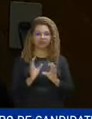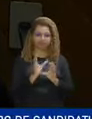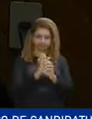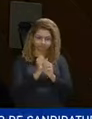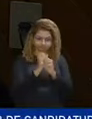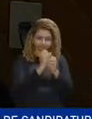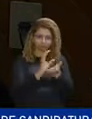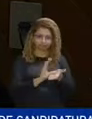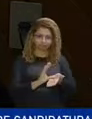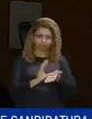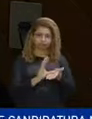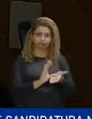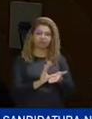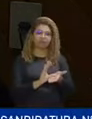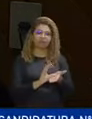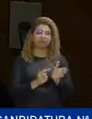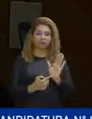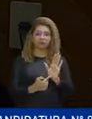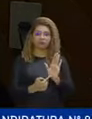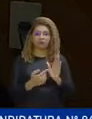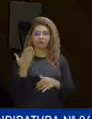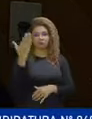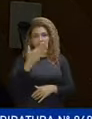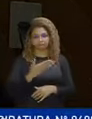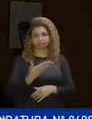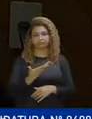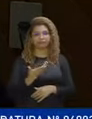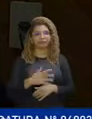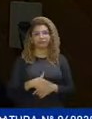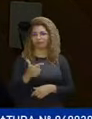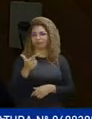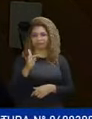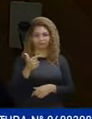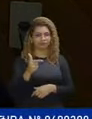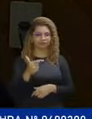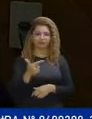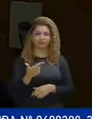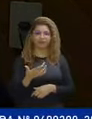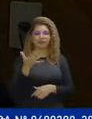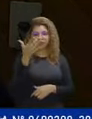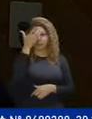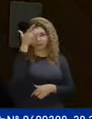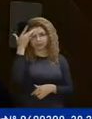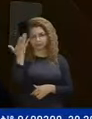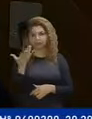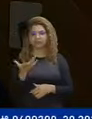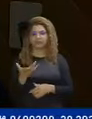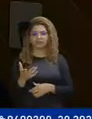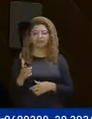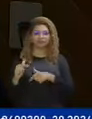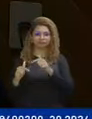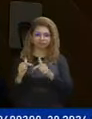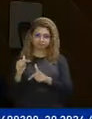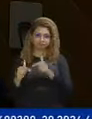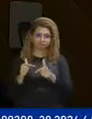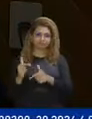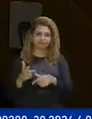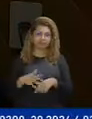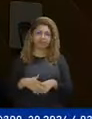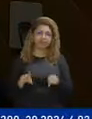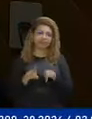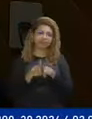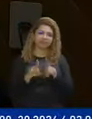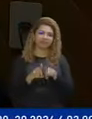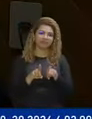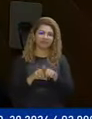de contas, apontando a ausência de citação pessoal para regularizar a prestação de contas e sanar eventuais